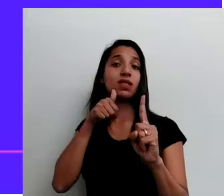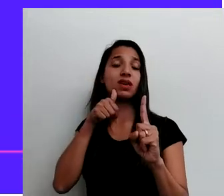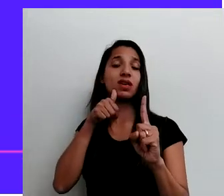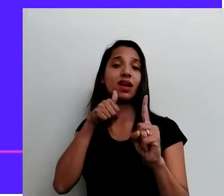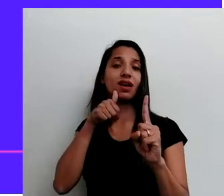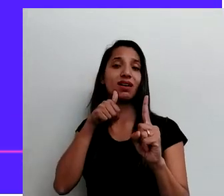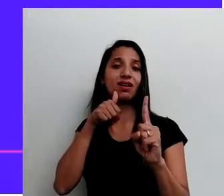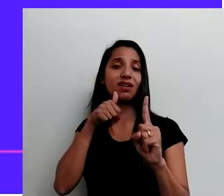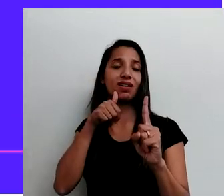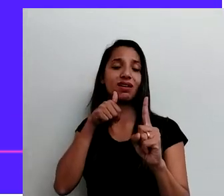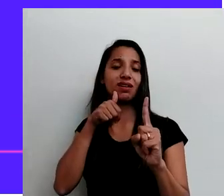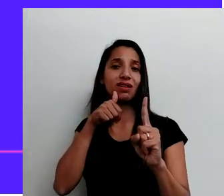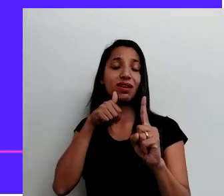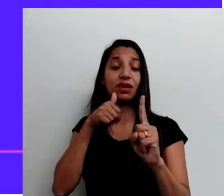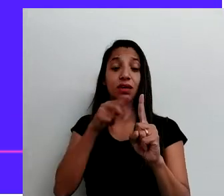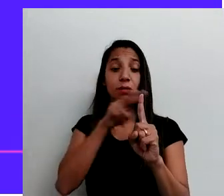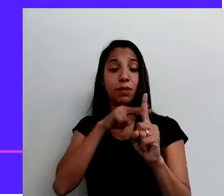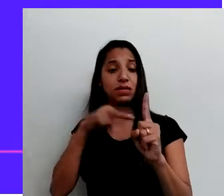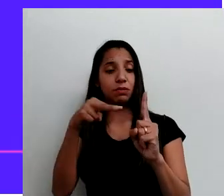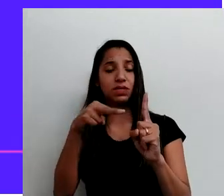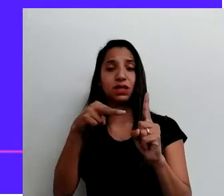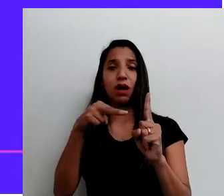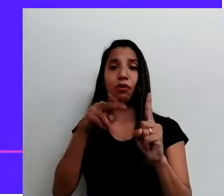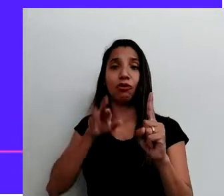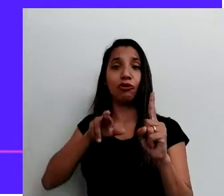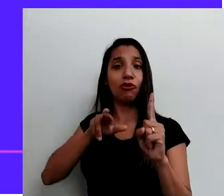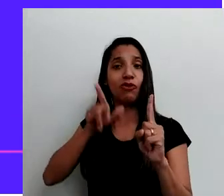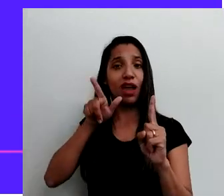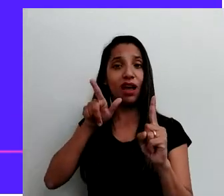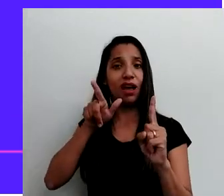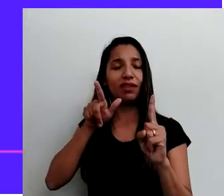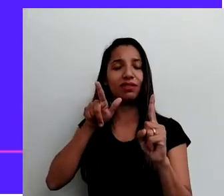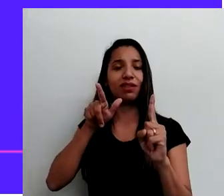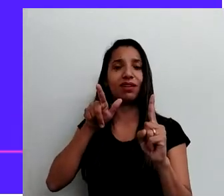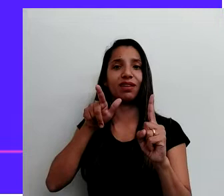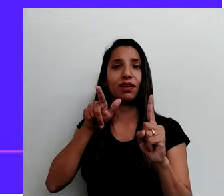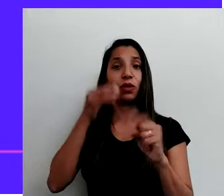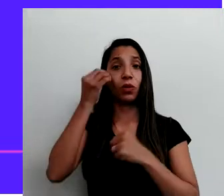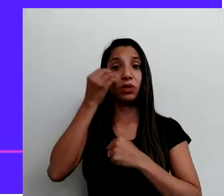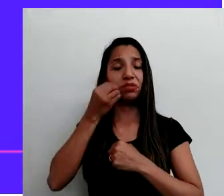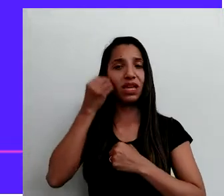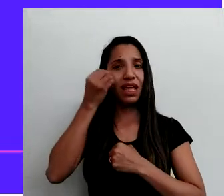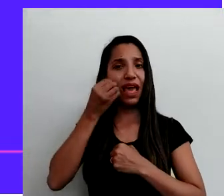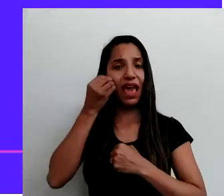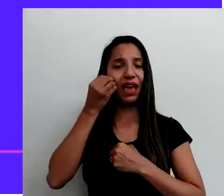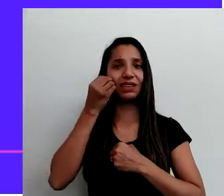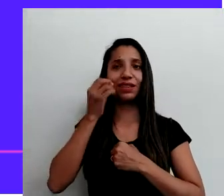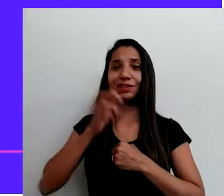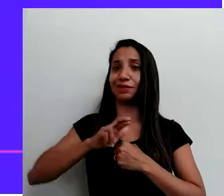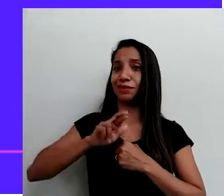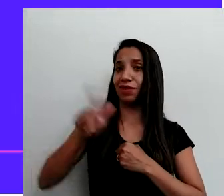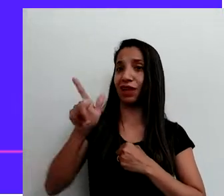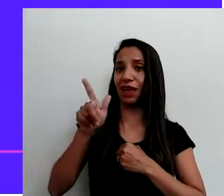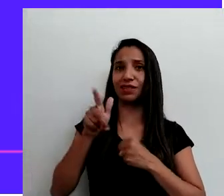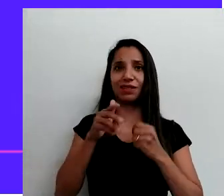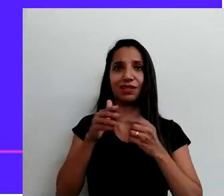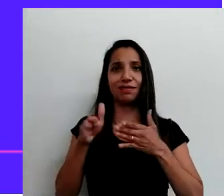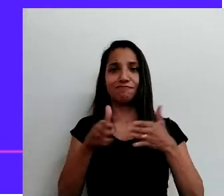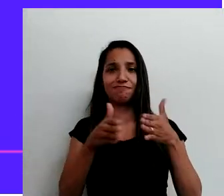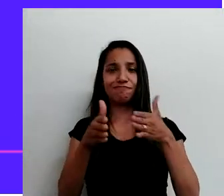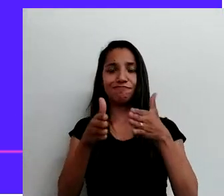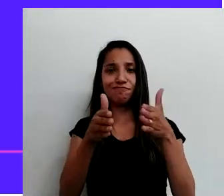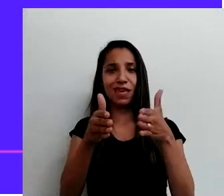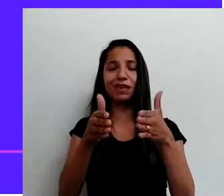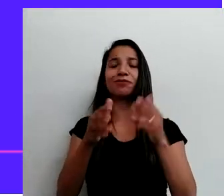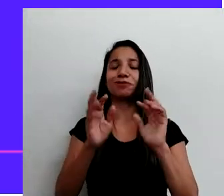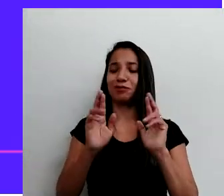muito diferente, né? Com perspectivas e experiências e trajetórias muito diferentes. Eu acho que esse encontro